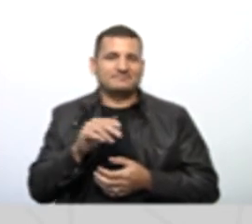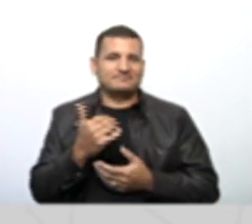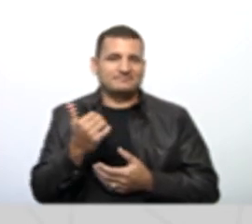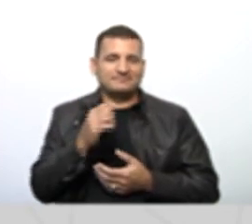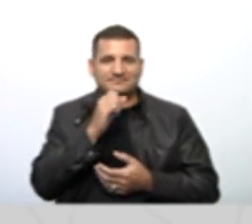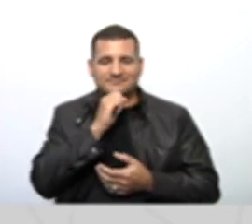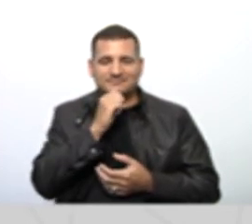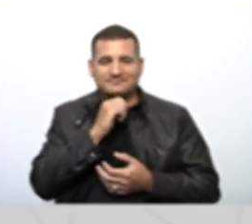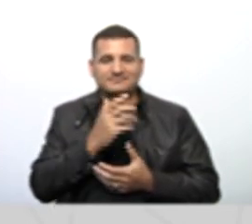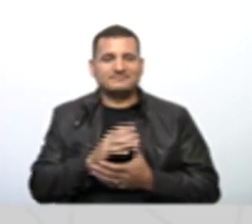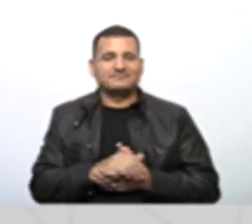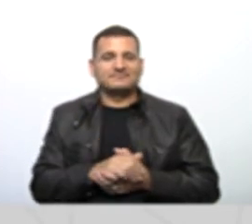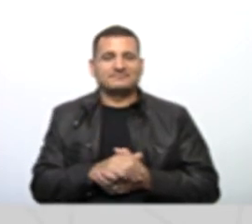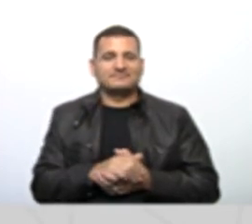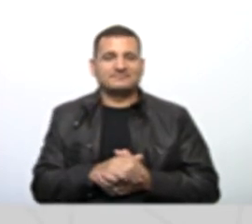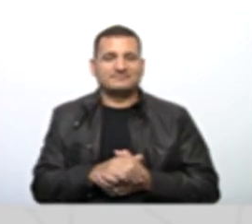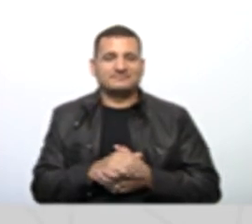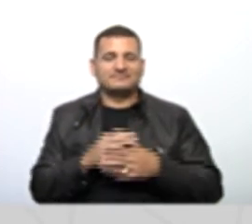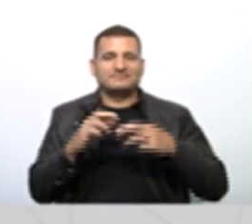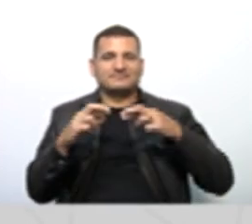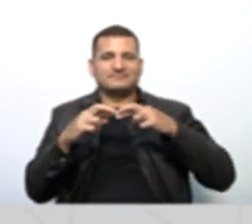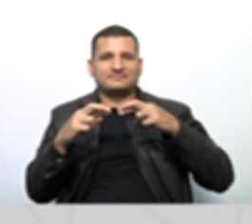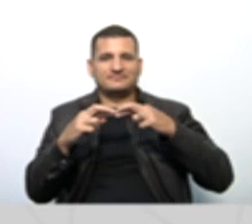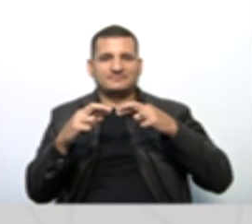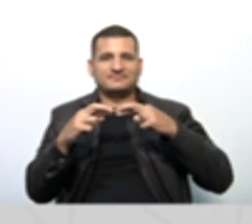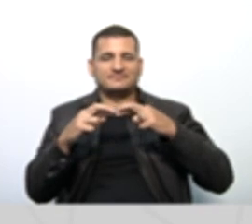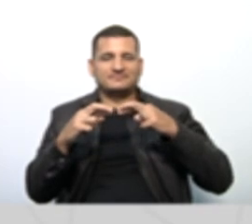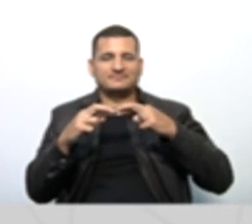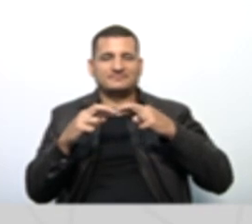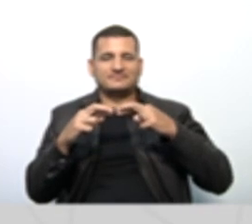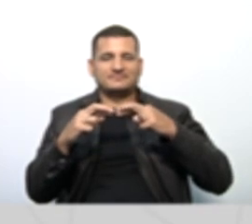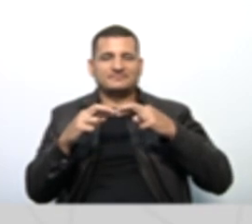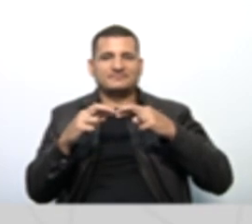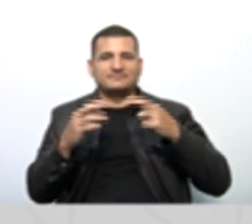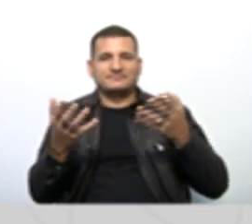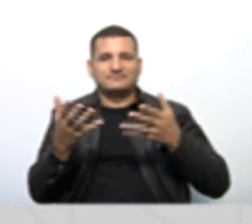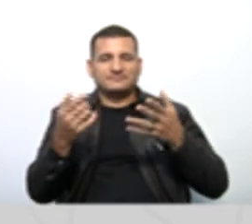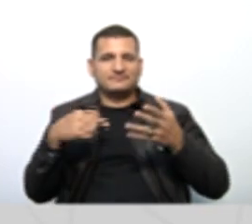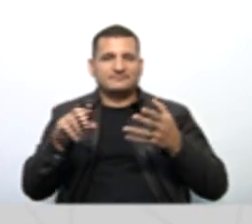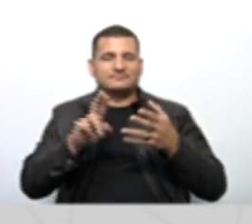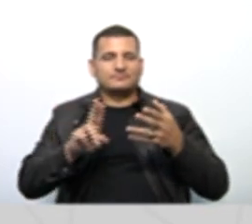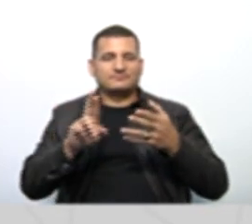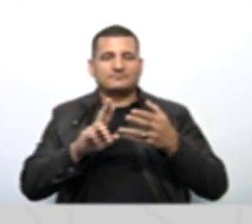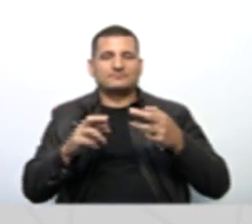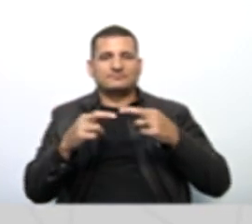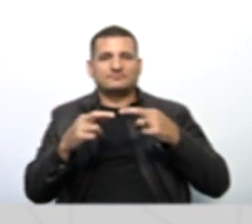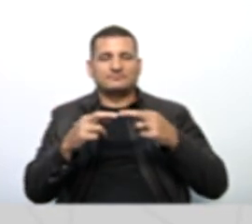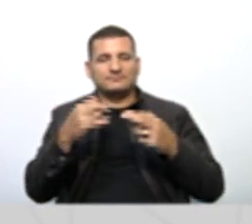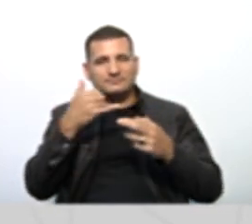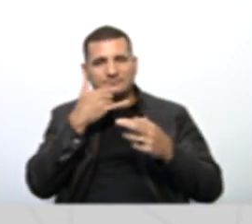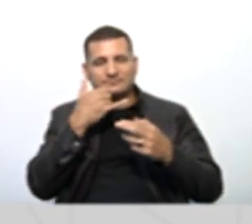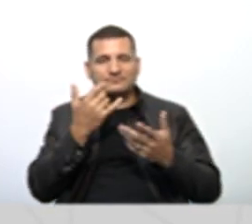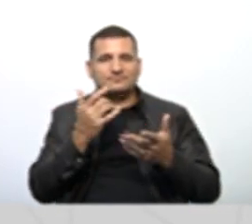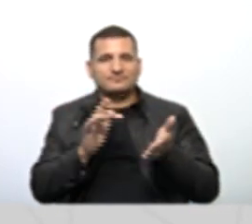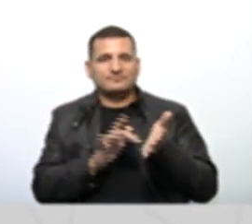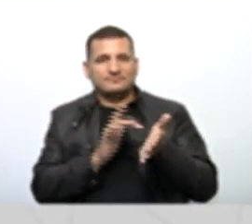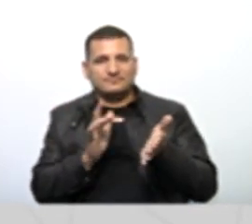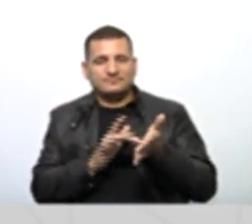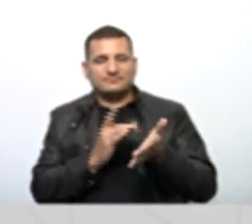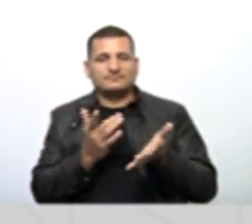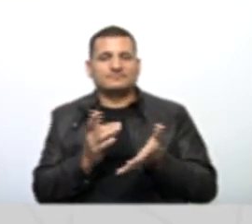o bluetooth que nós utilizamos no nosso dia-a-dia hoje em dia né é muito utilizado e se lá smartphones